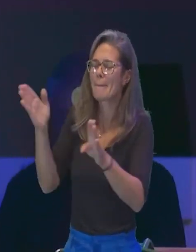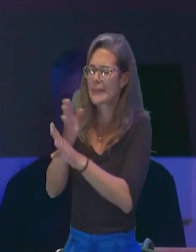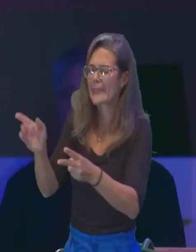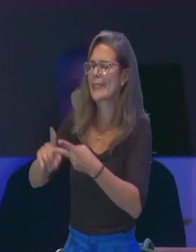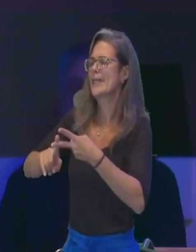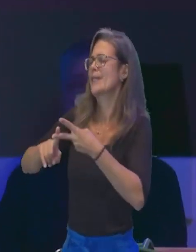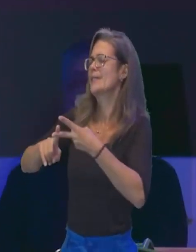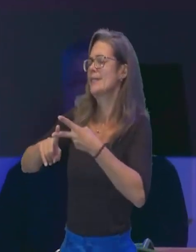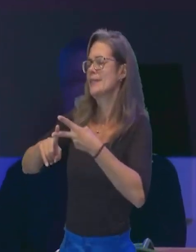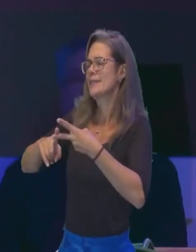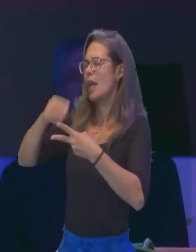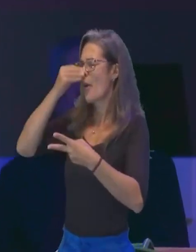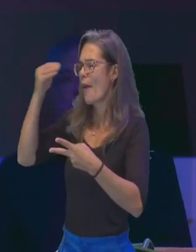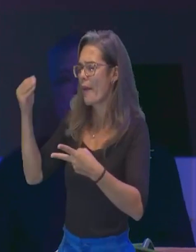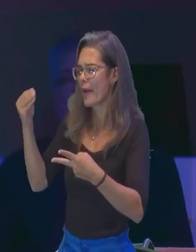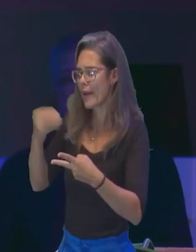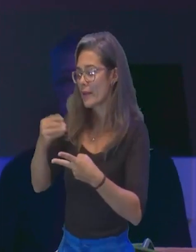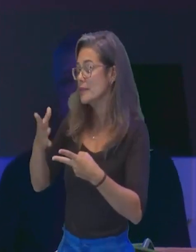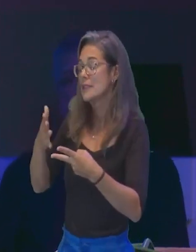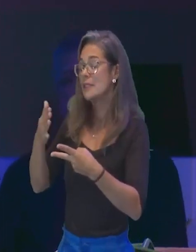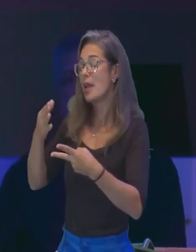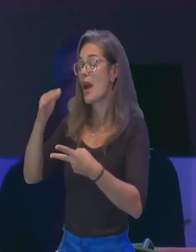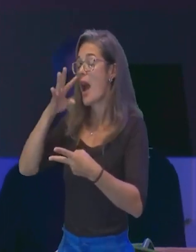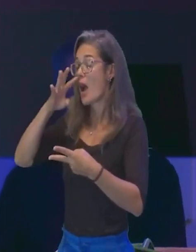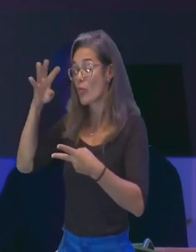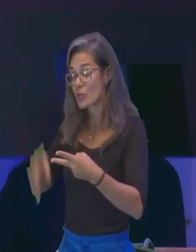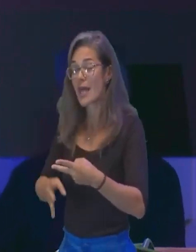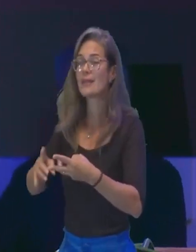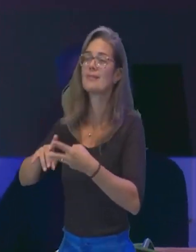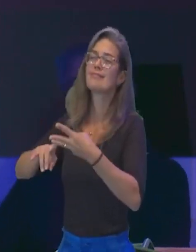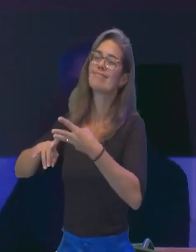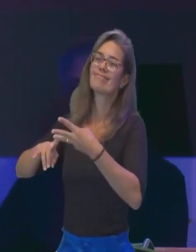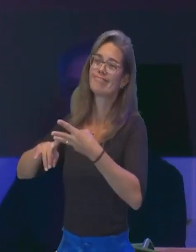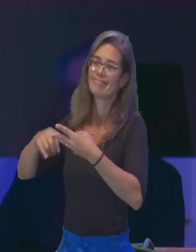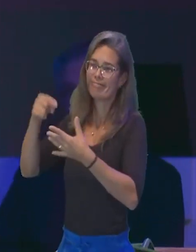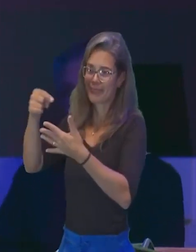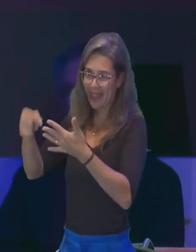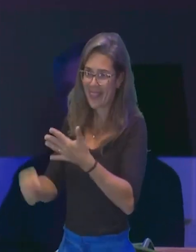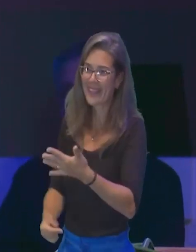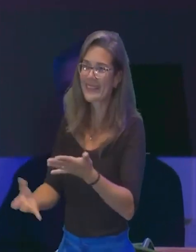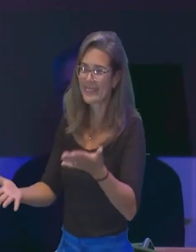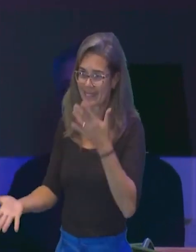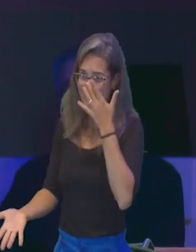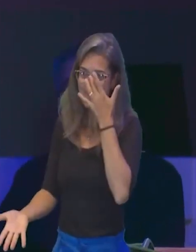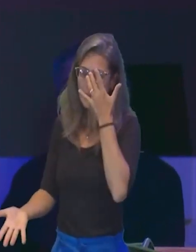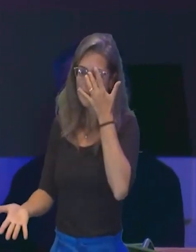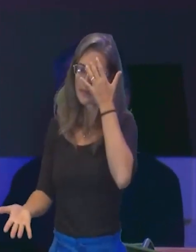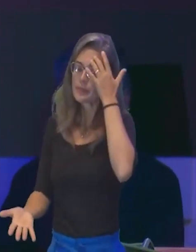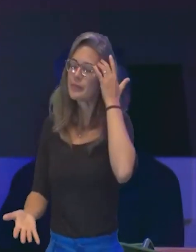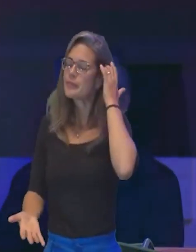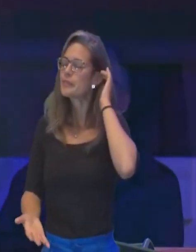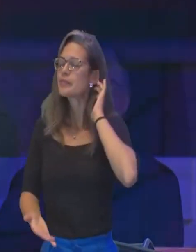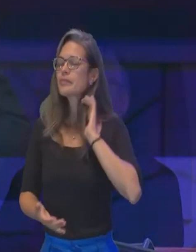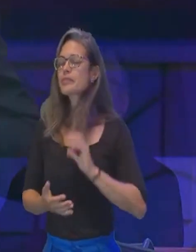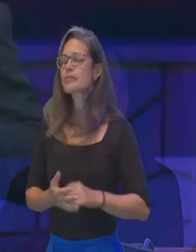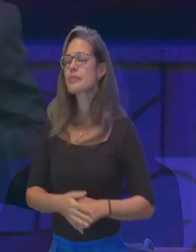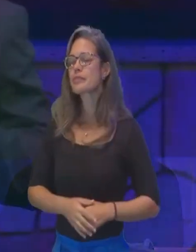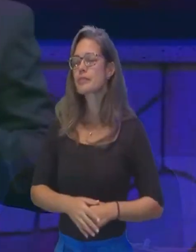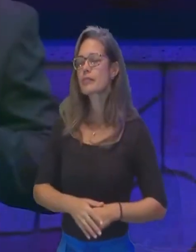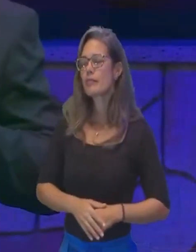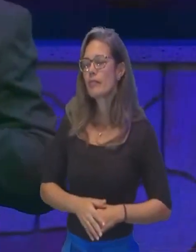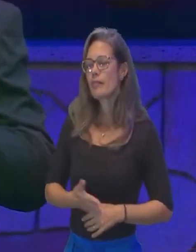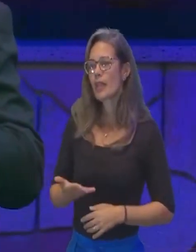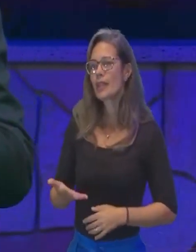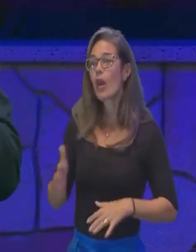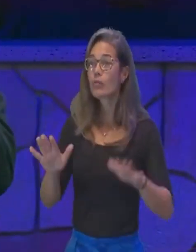rebateu e se defendeu ali. E aí então, caminhando nesta vida deste homem, que talvez certamente tenha muito